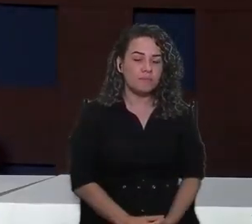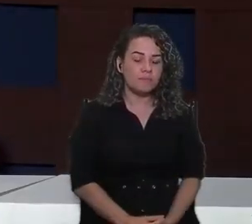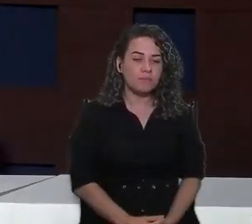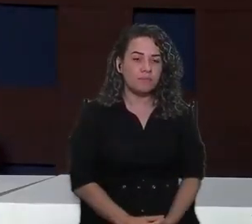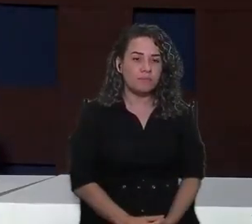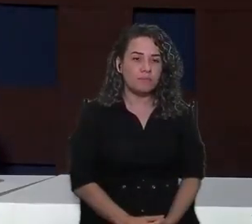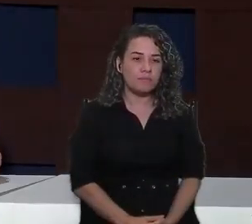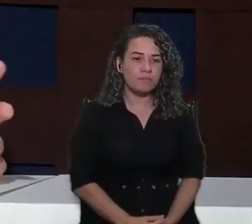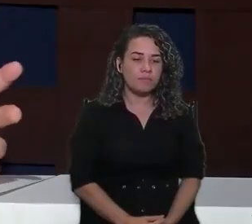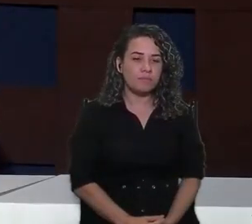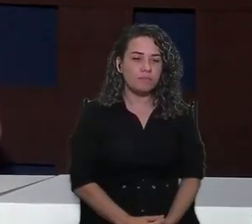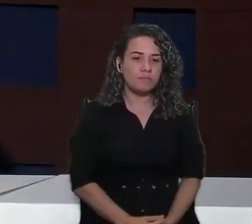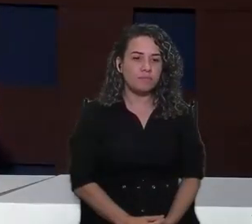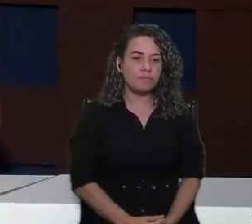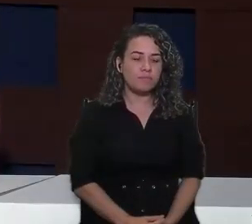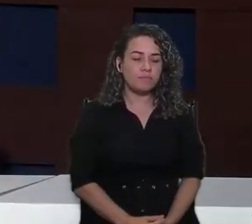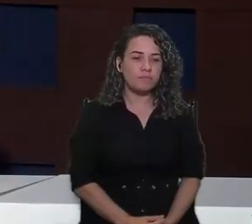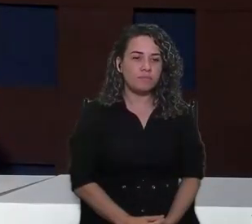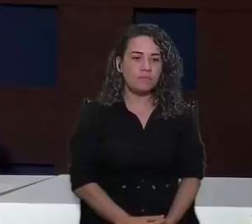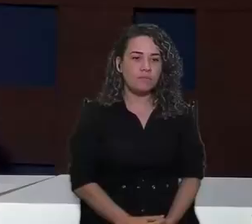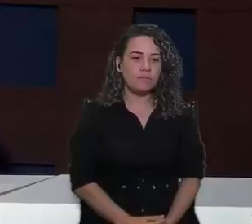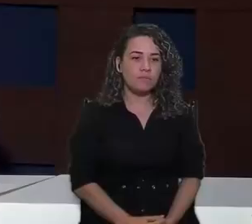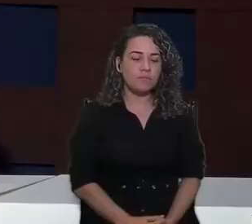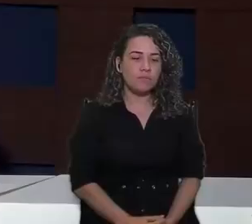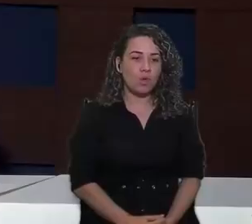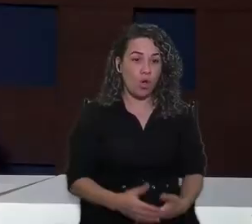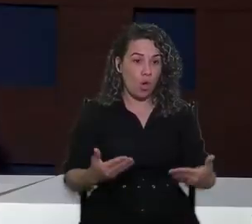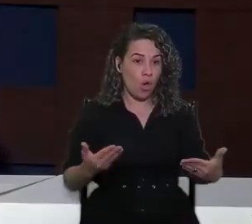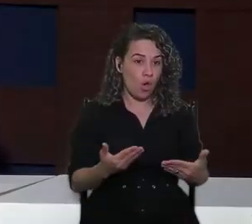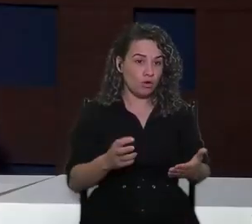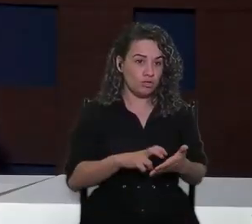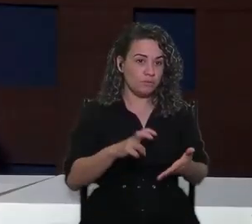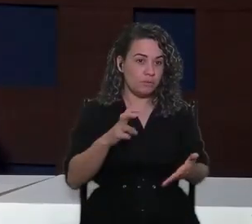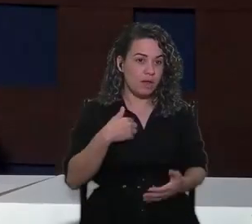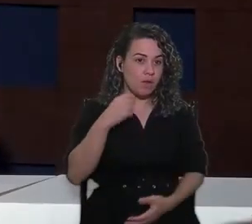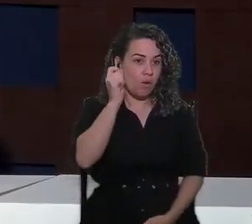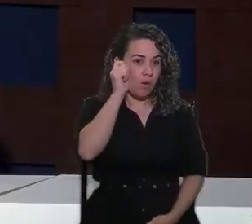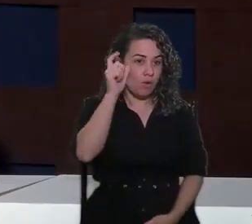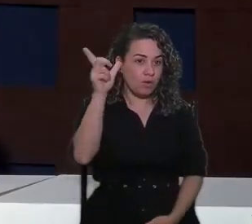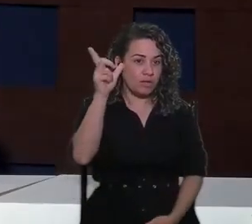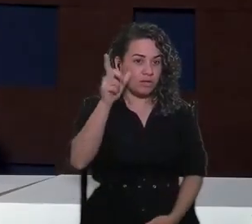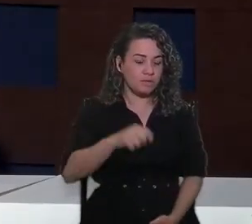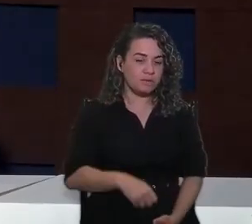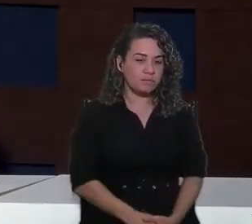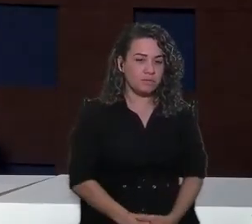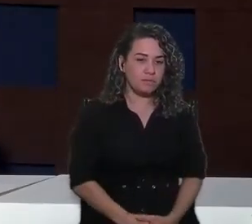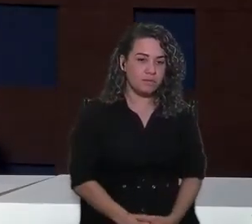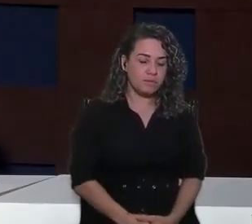E aí, pulando de pato para ganso, eu hoje de manhã acordei e